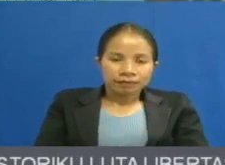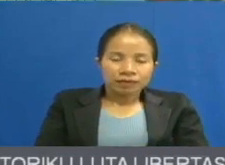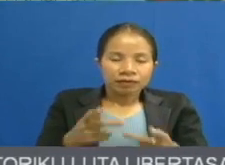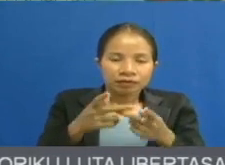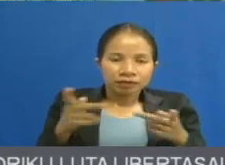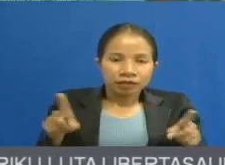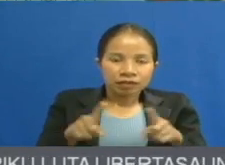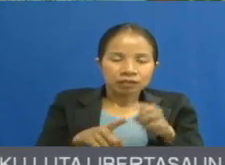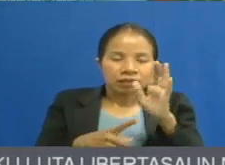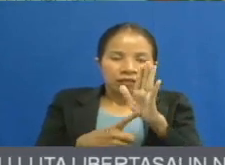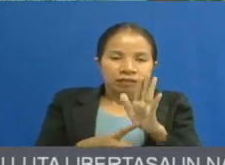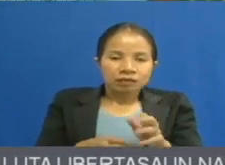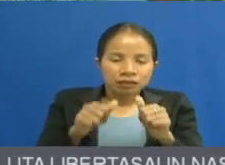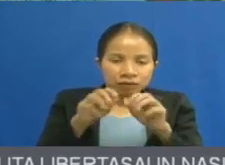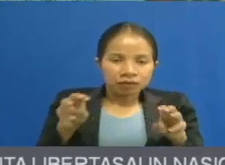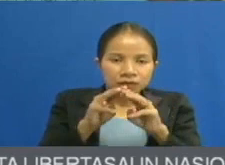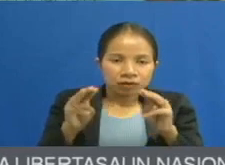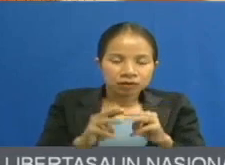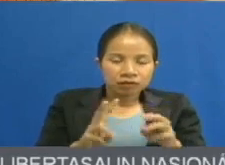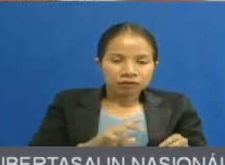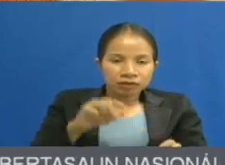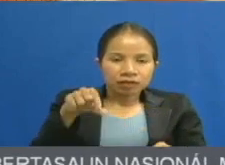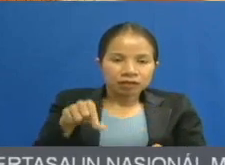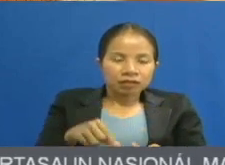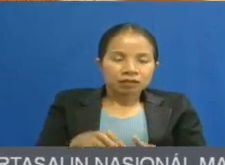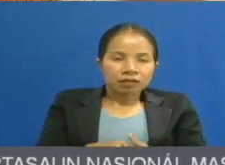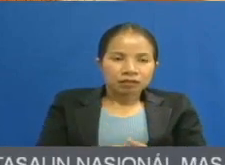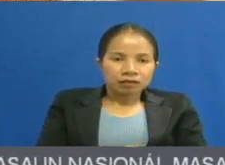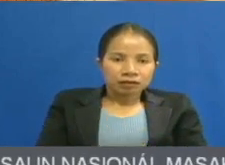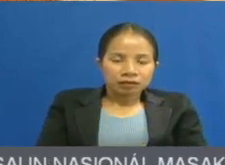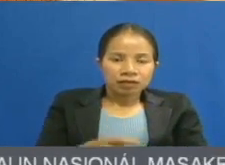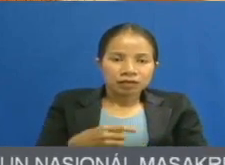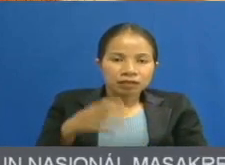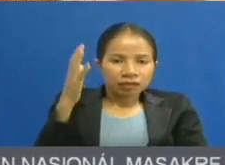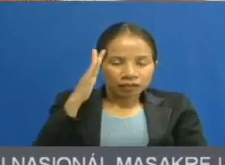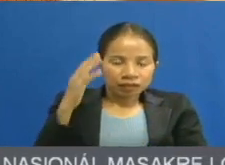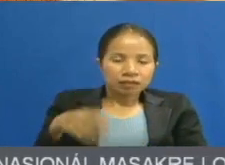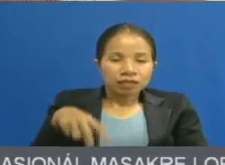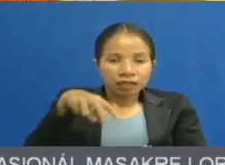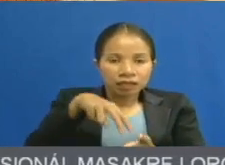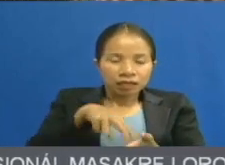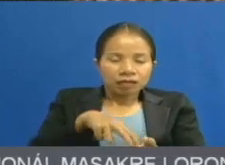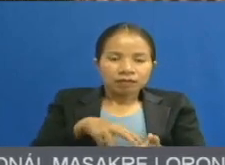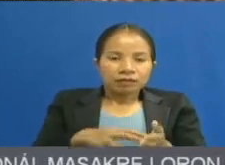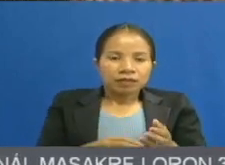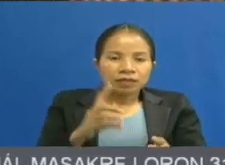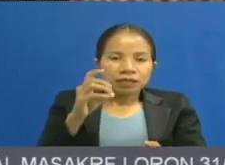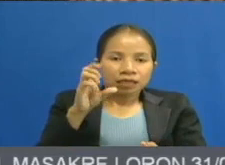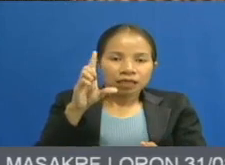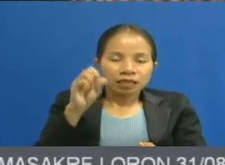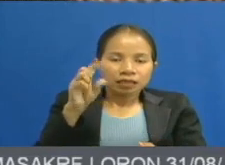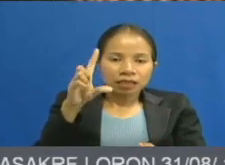Fatin Hanesan, representante administrador município Vikeke, Cosme Sarmento reconhece kata existência de